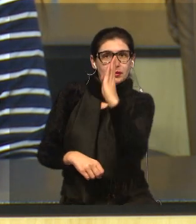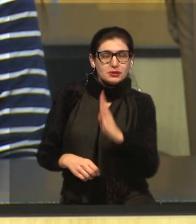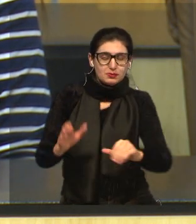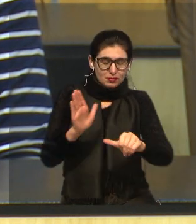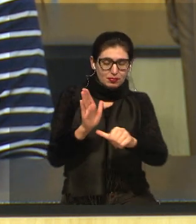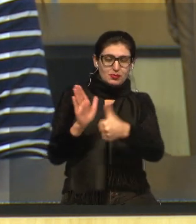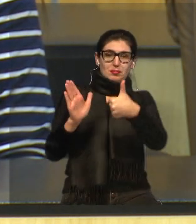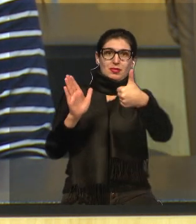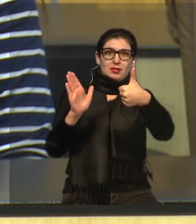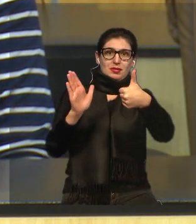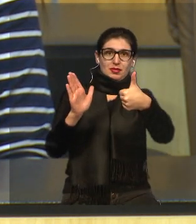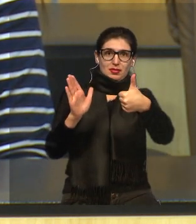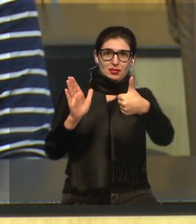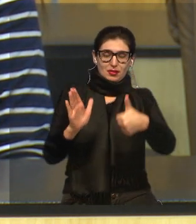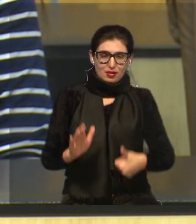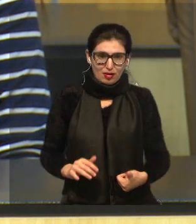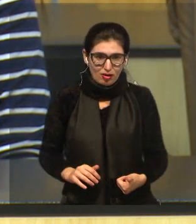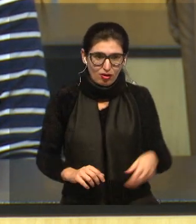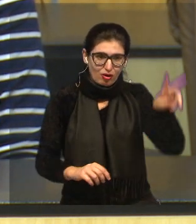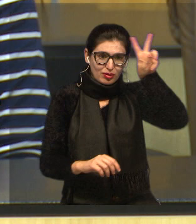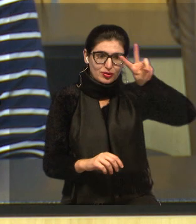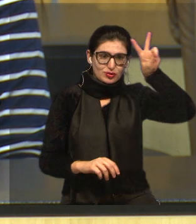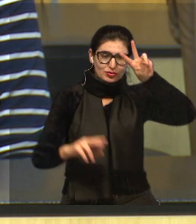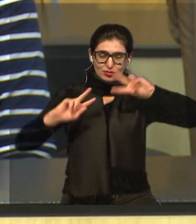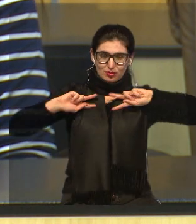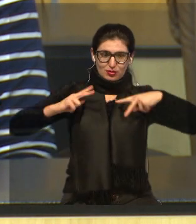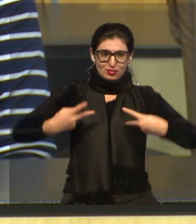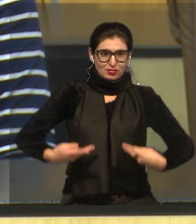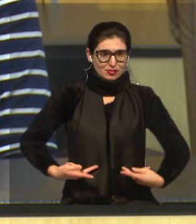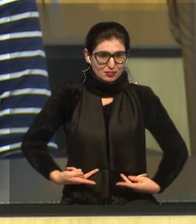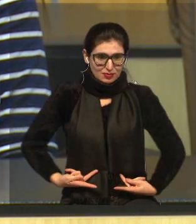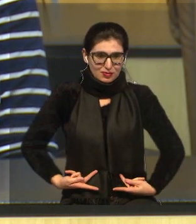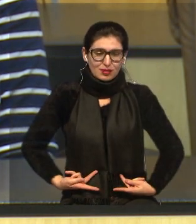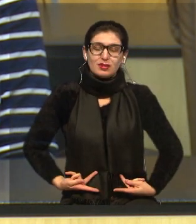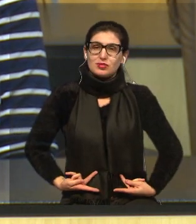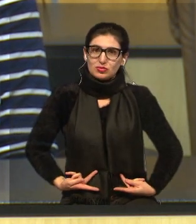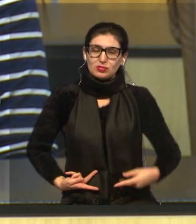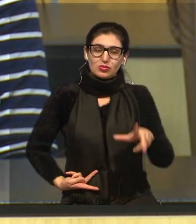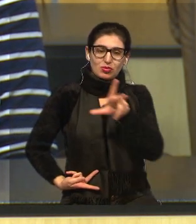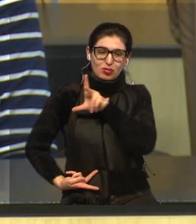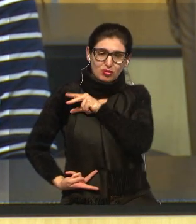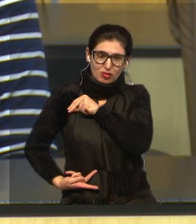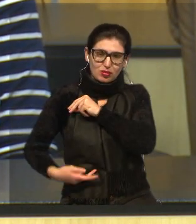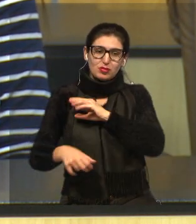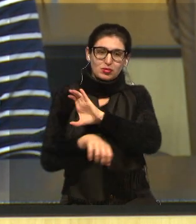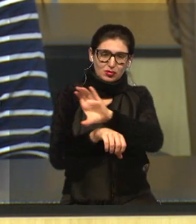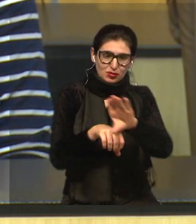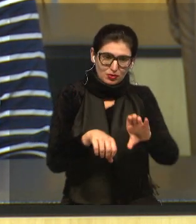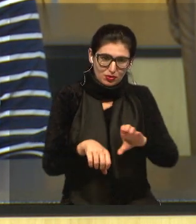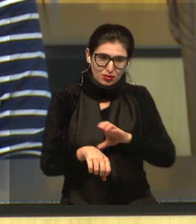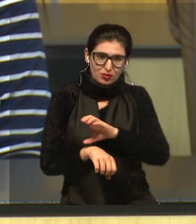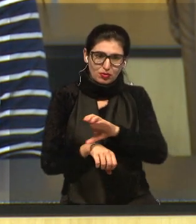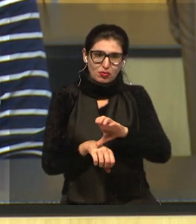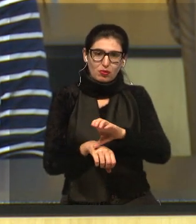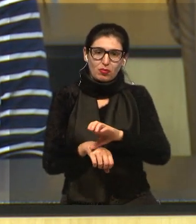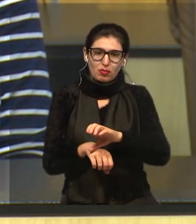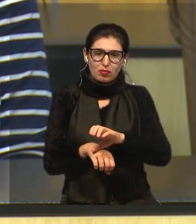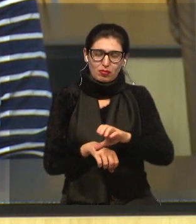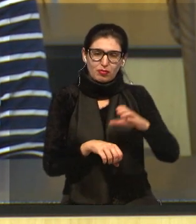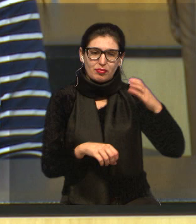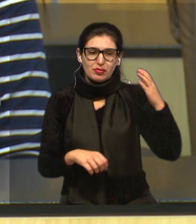maior adesão na história da humanidade. Não tem nenhuma outra convenção que tenha tido tão rápida. Ela entrou